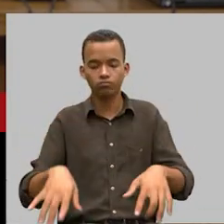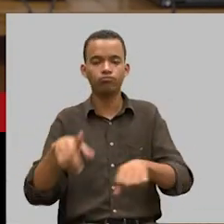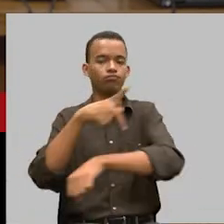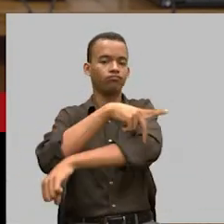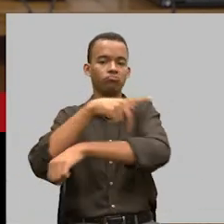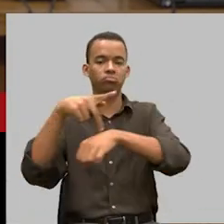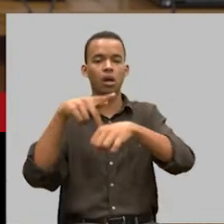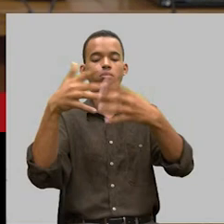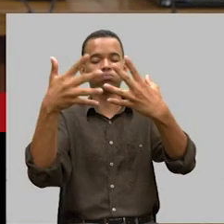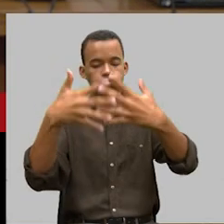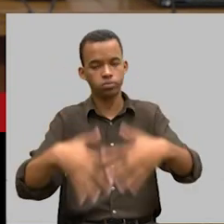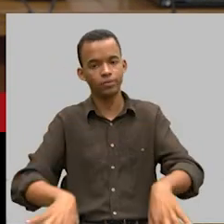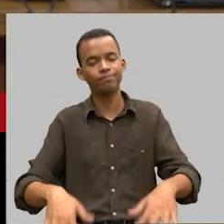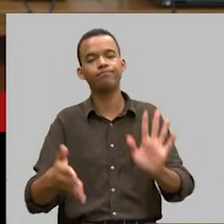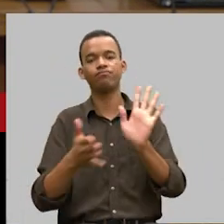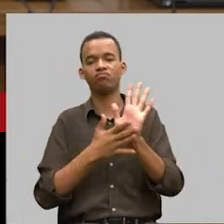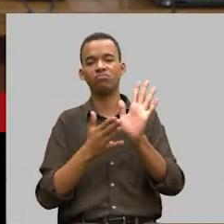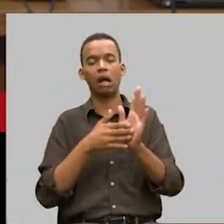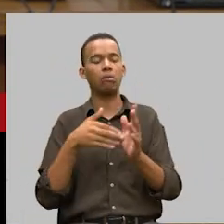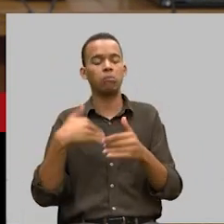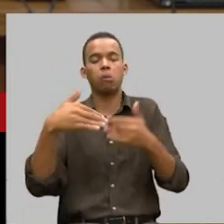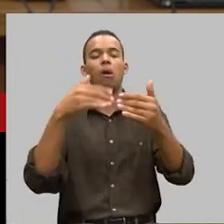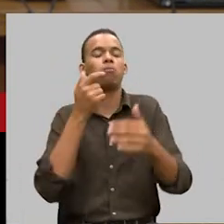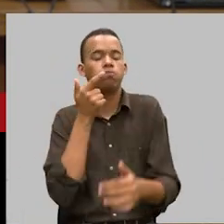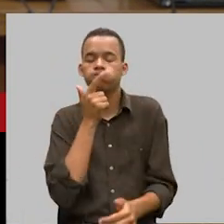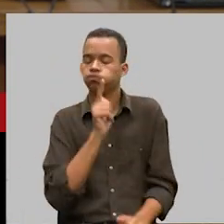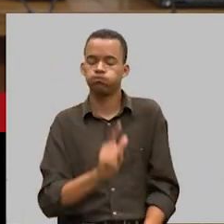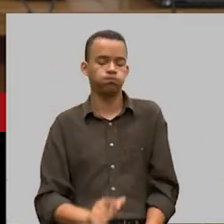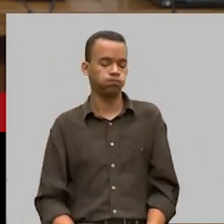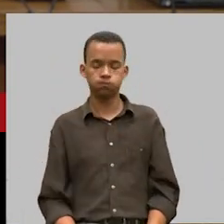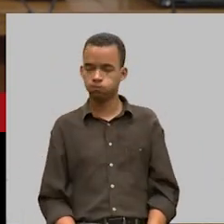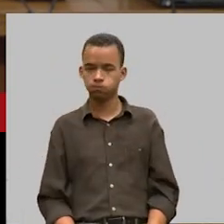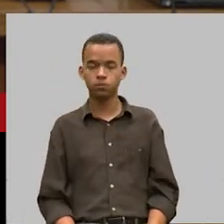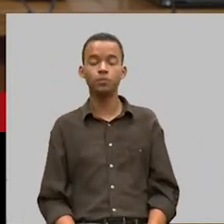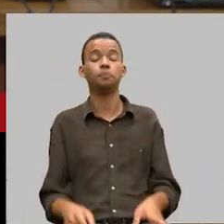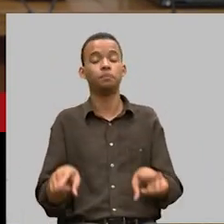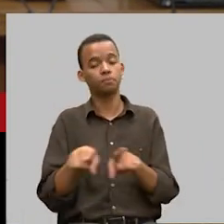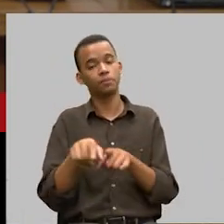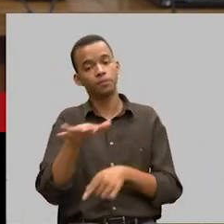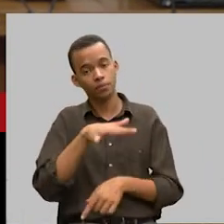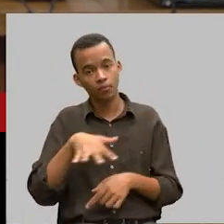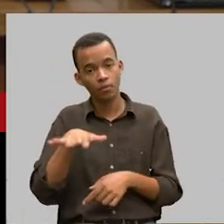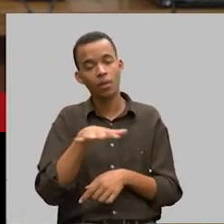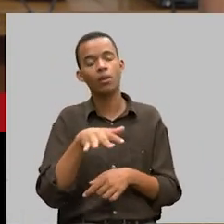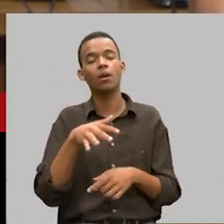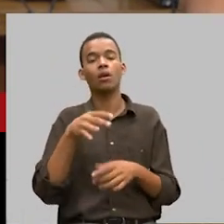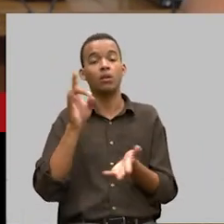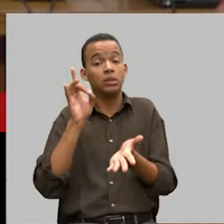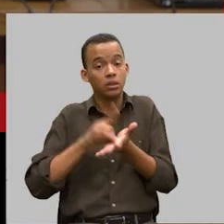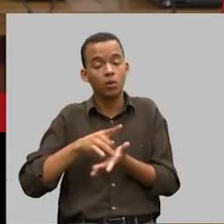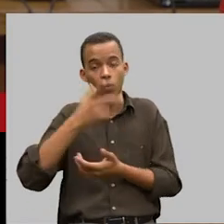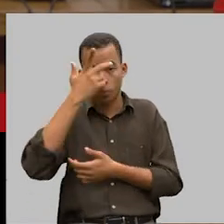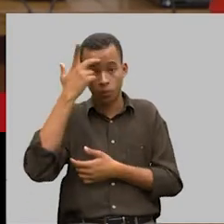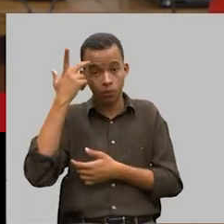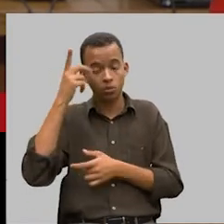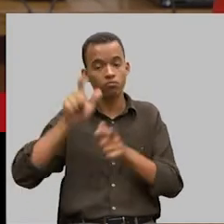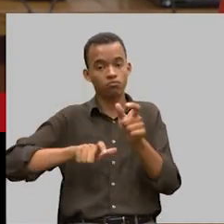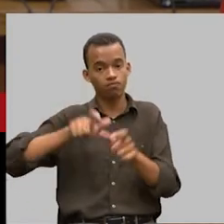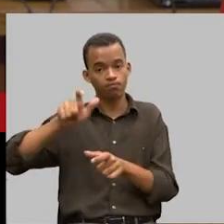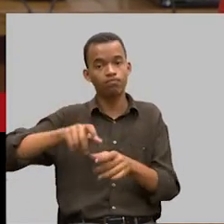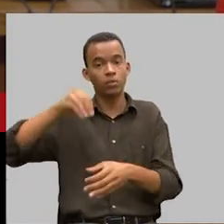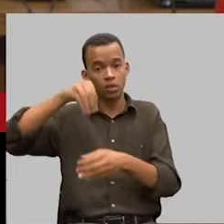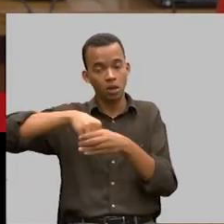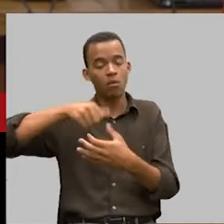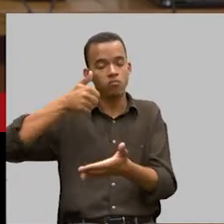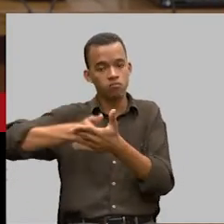da proposta Além disso o campo real dos sujeitos históricos sociais concretos das